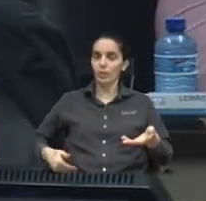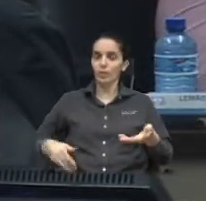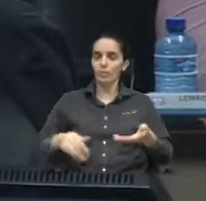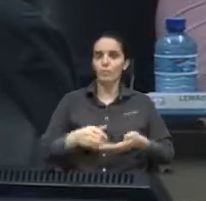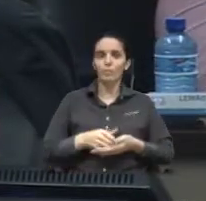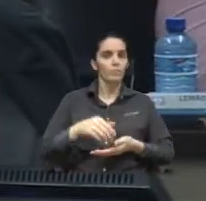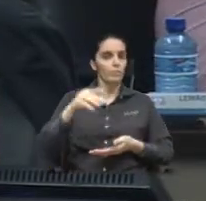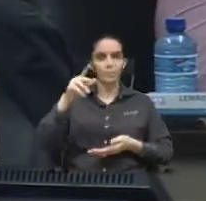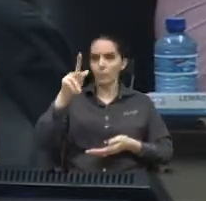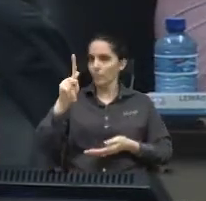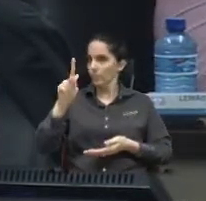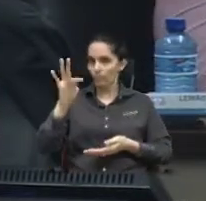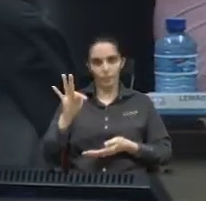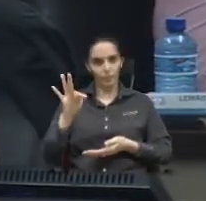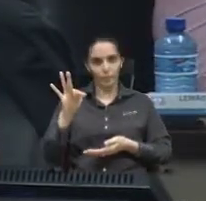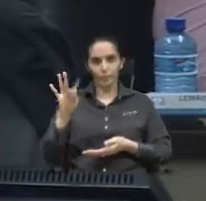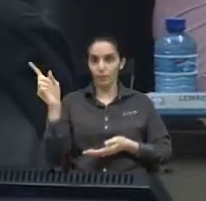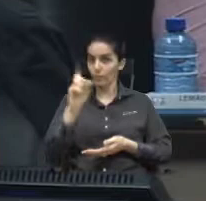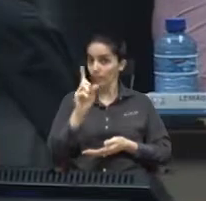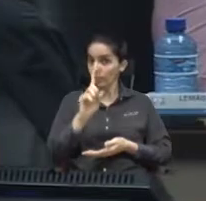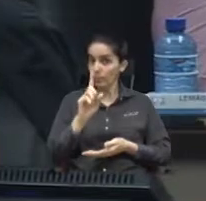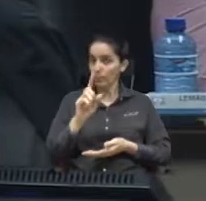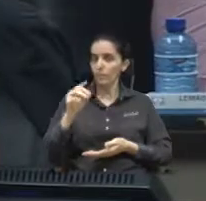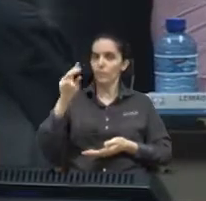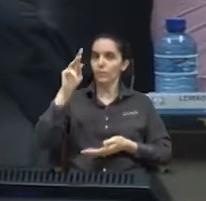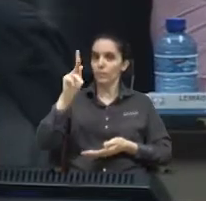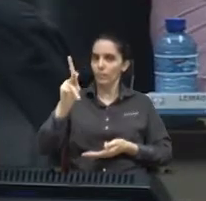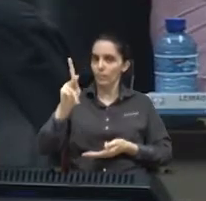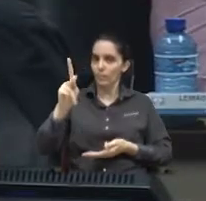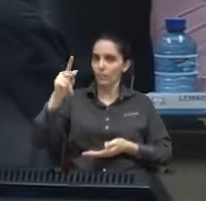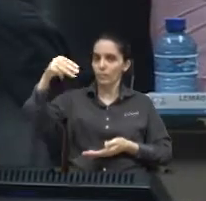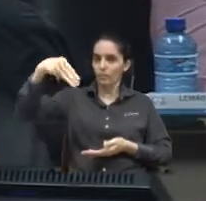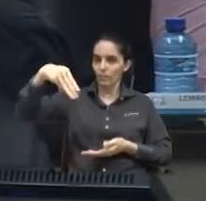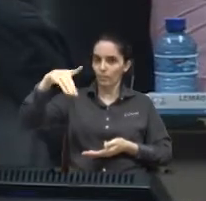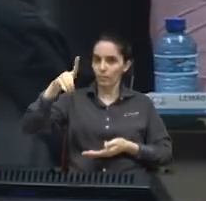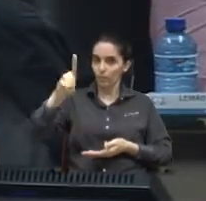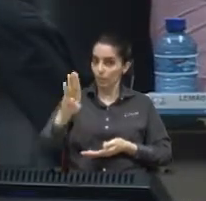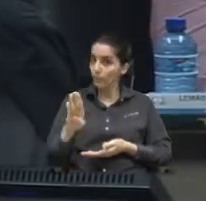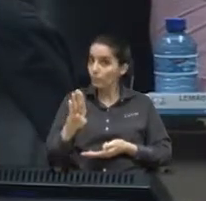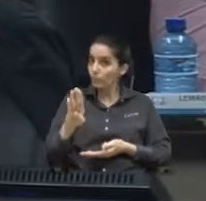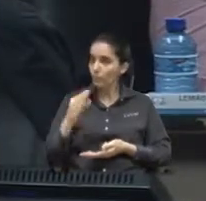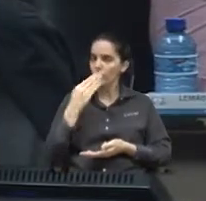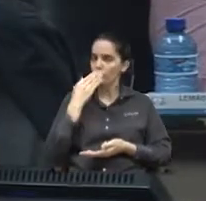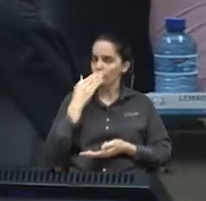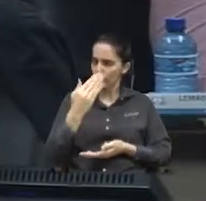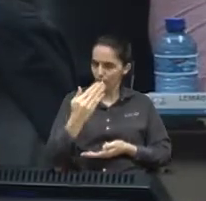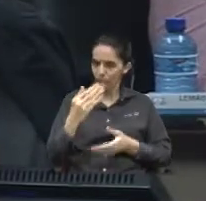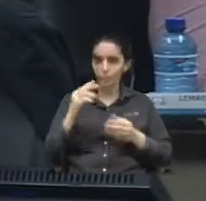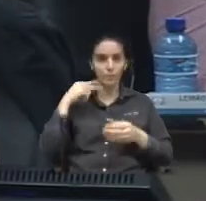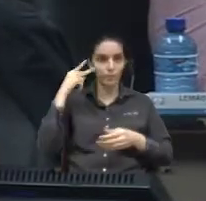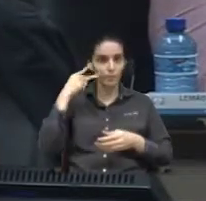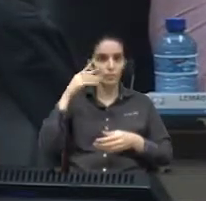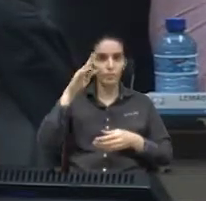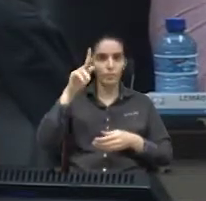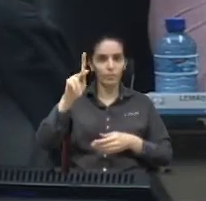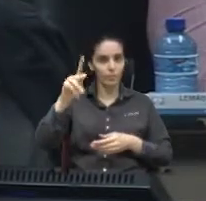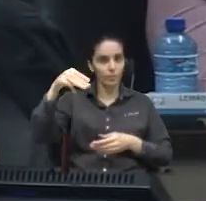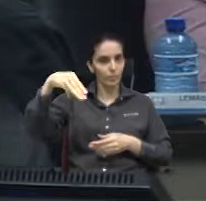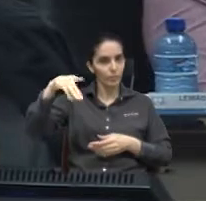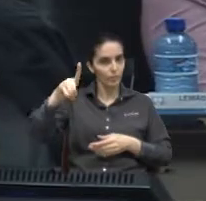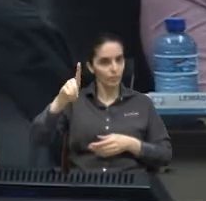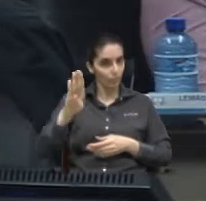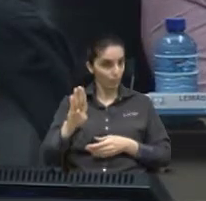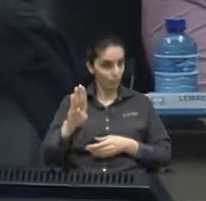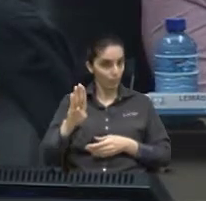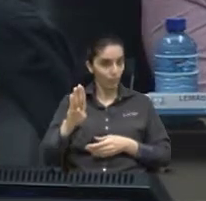Então, inclusive, já faço aqui meu apelo aos vereadores do partido do PMDB que nós temos na casa, porque, por ser um